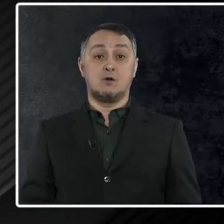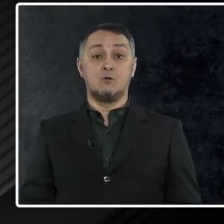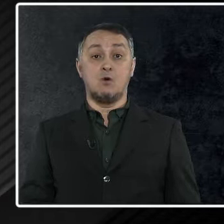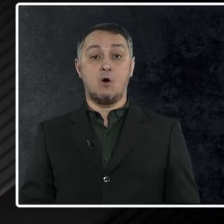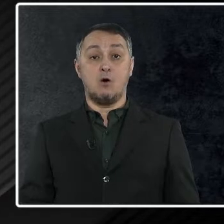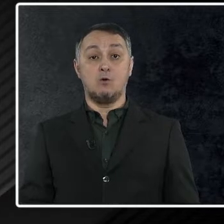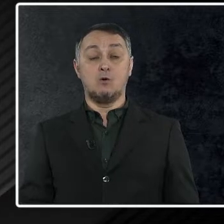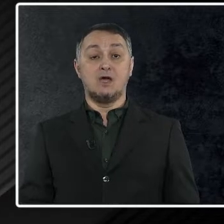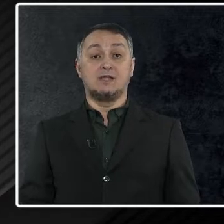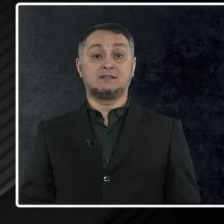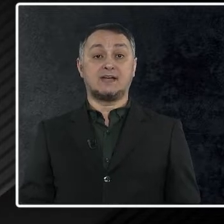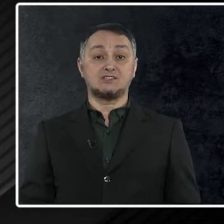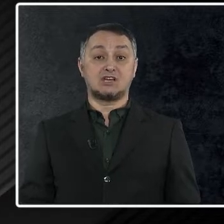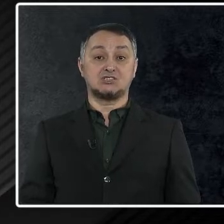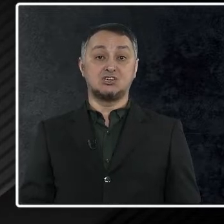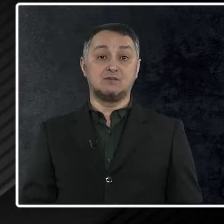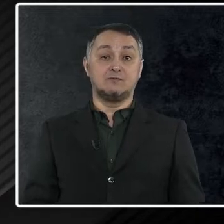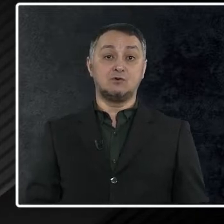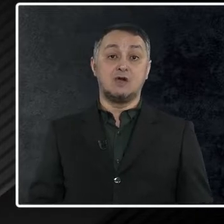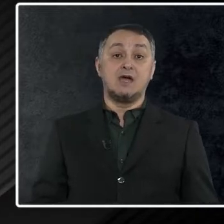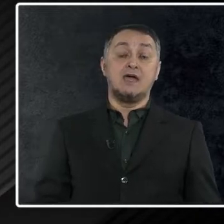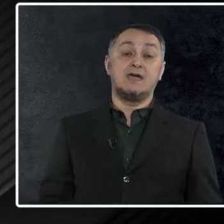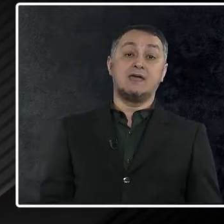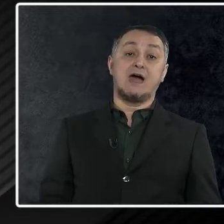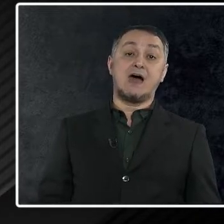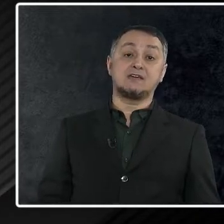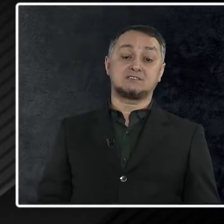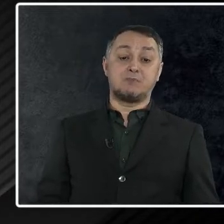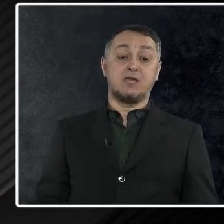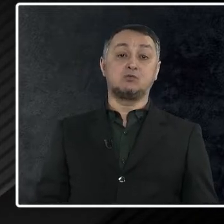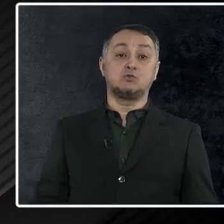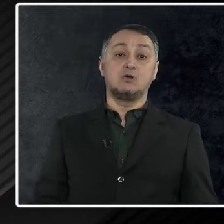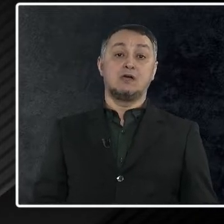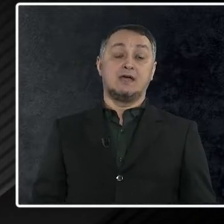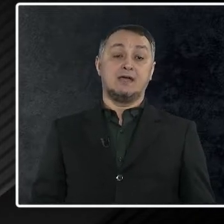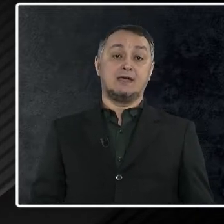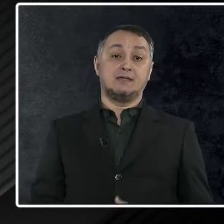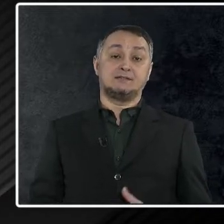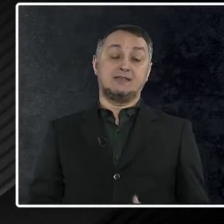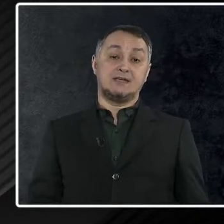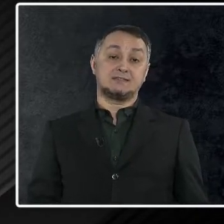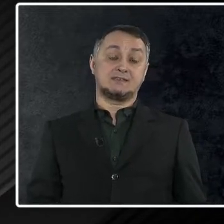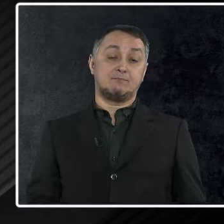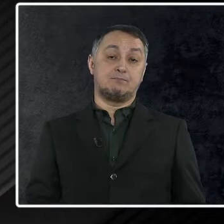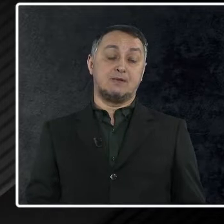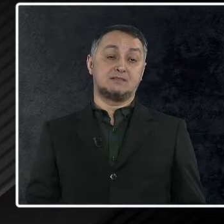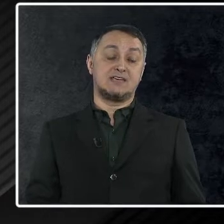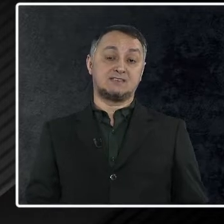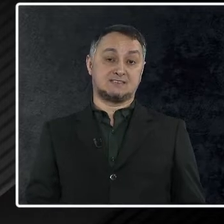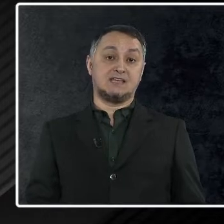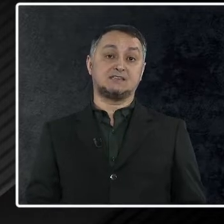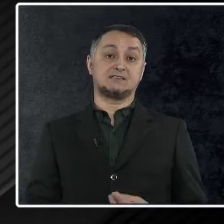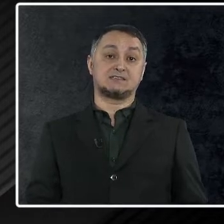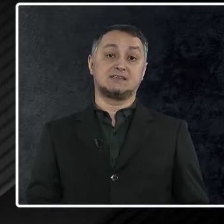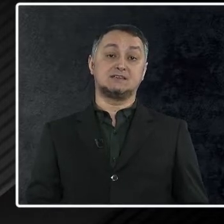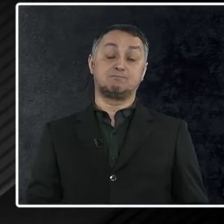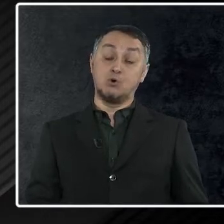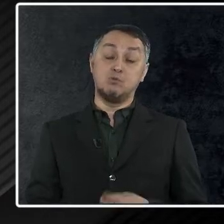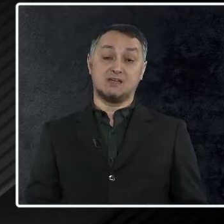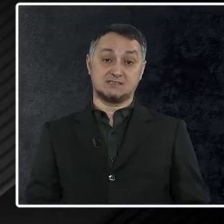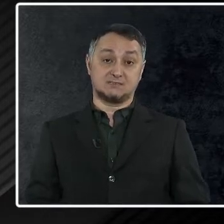aí um rol taxativo a respeito dessas